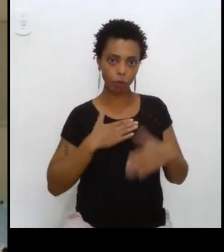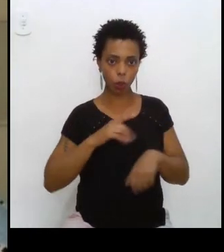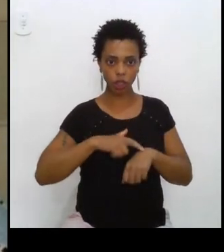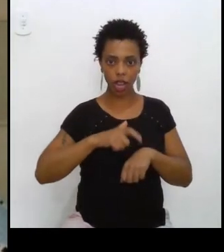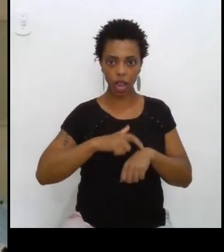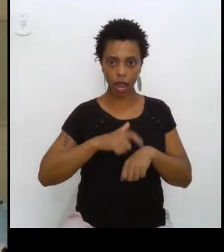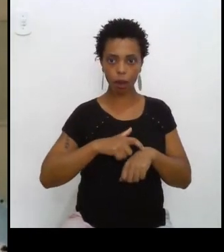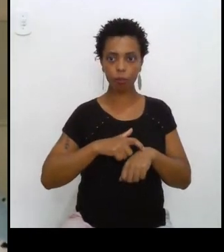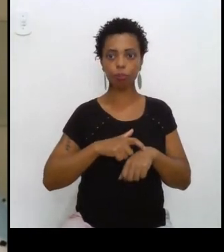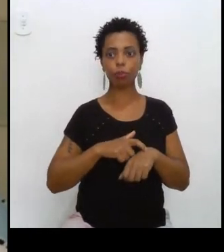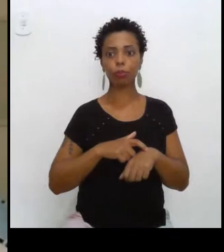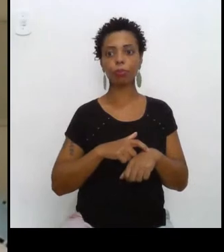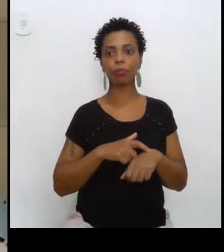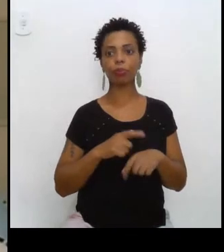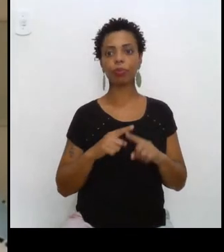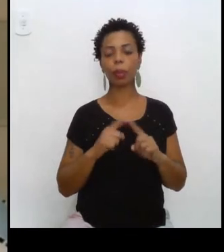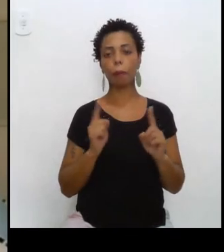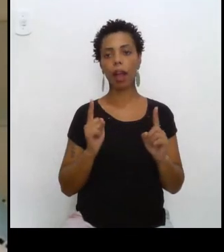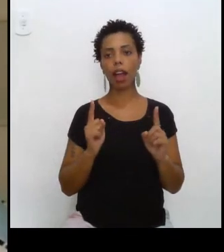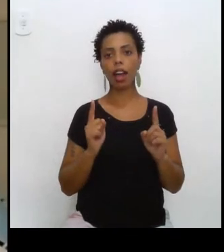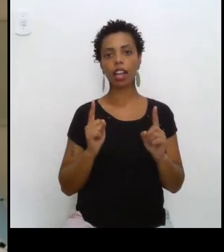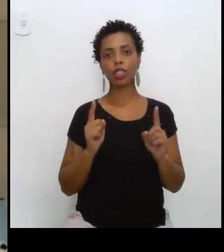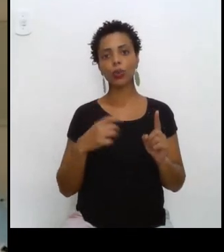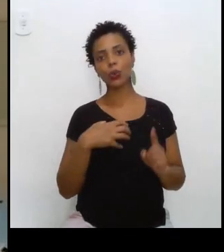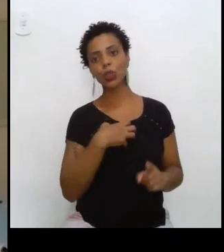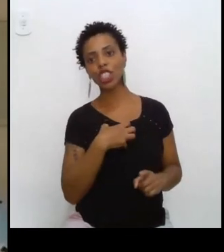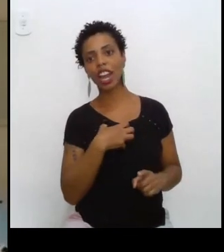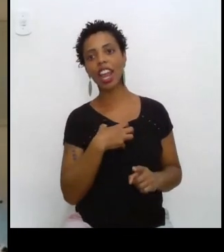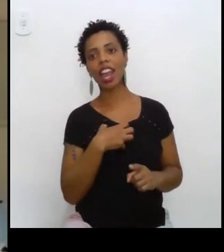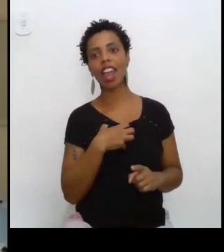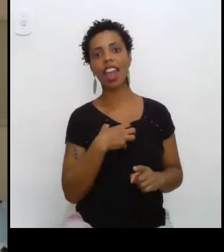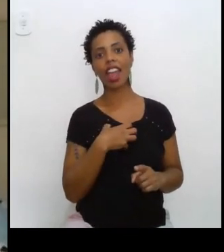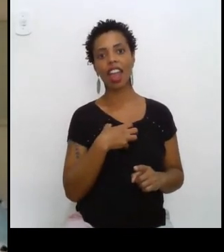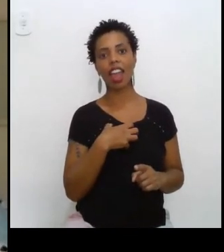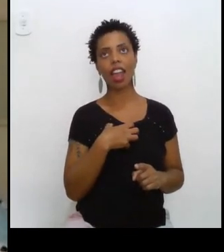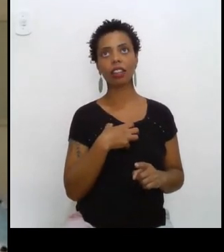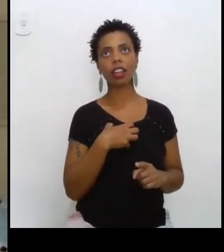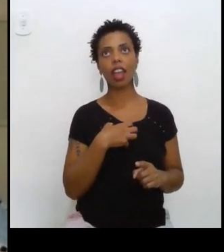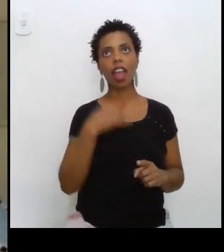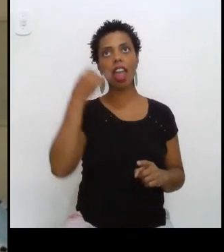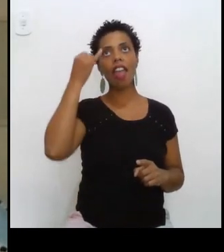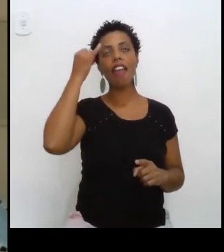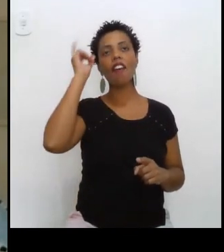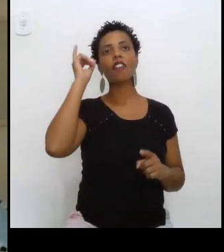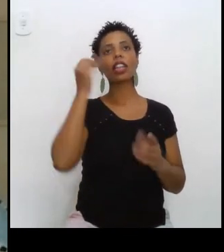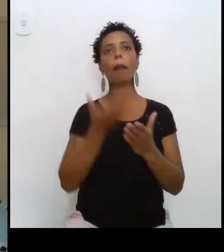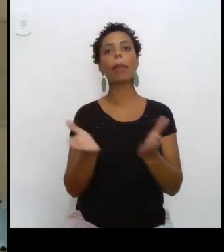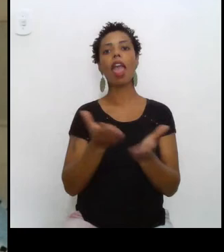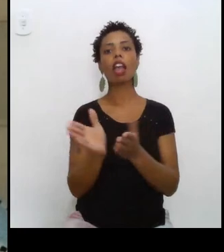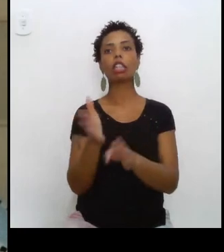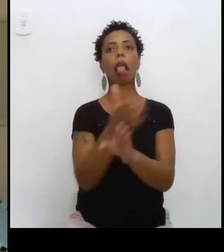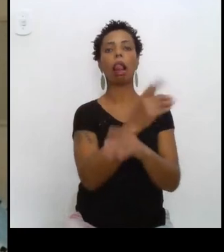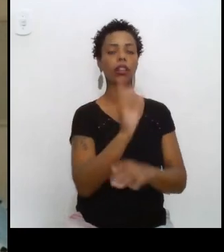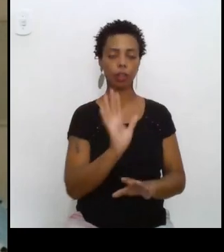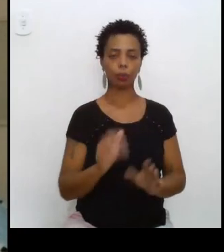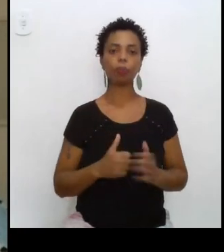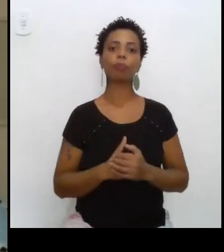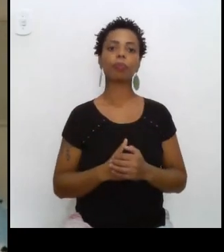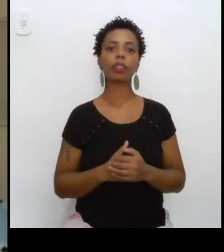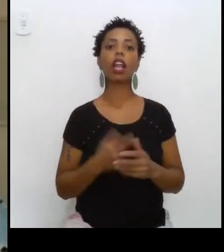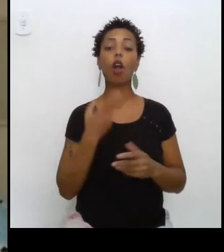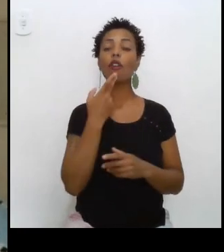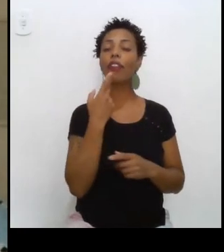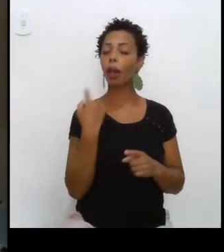alguma forma sem tanto deriva né é falo disso O que